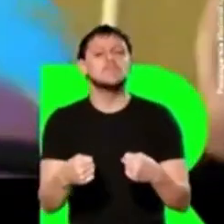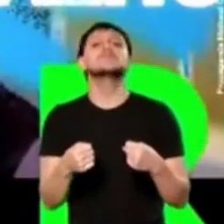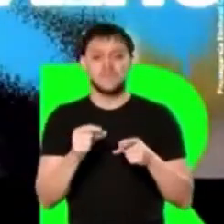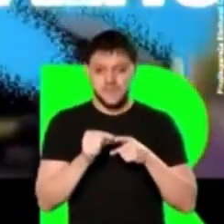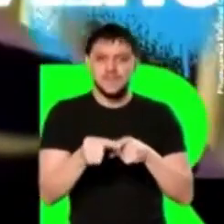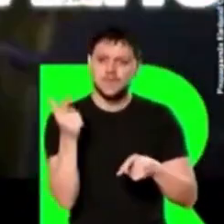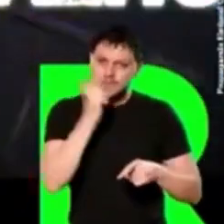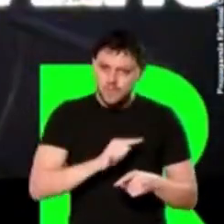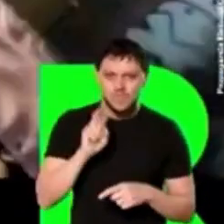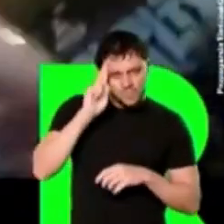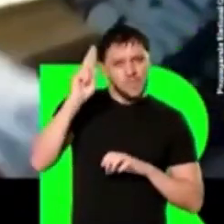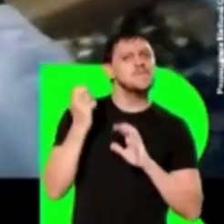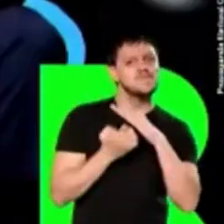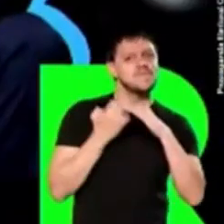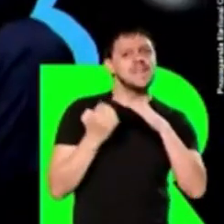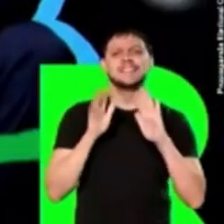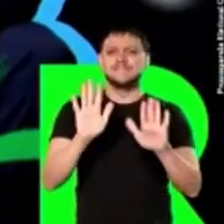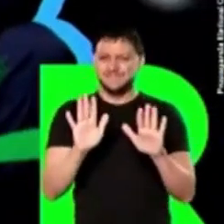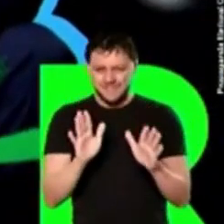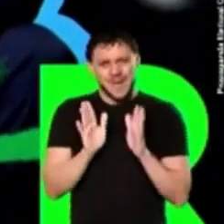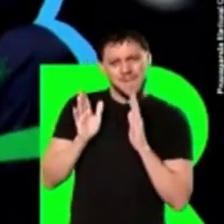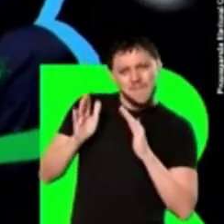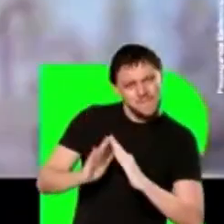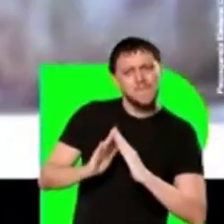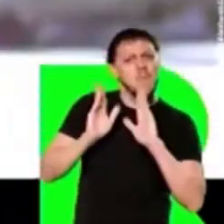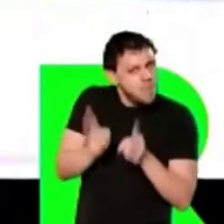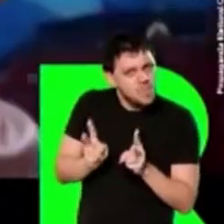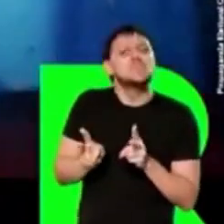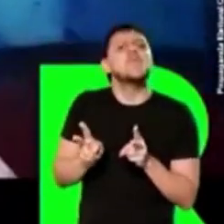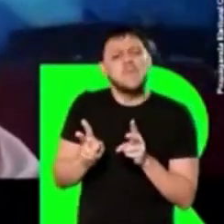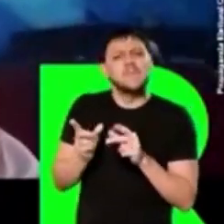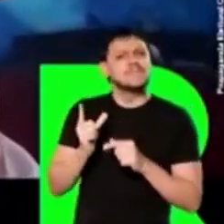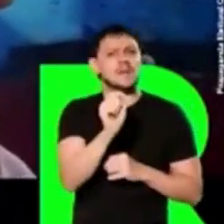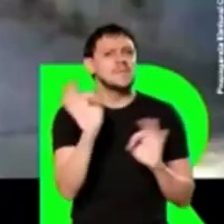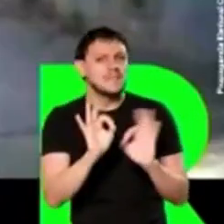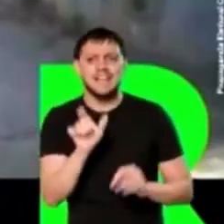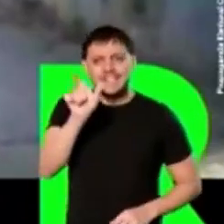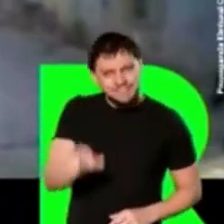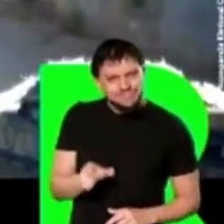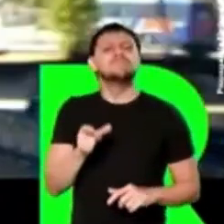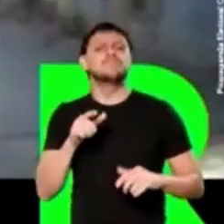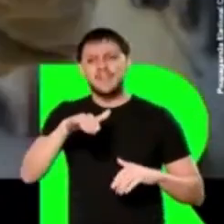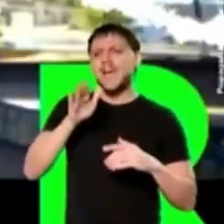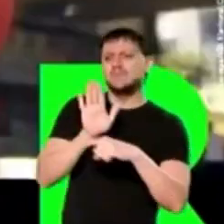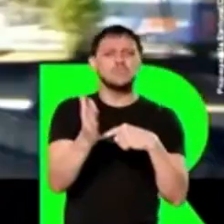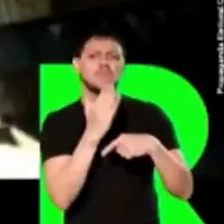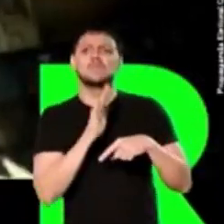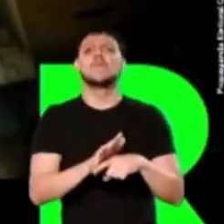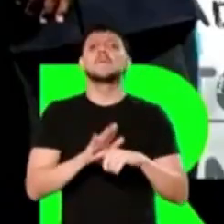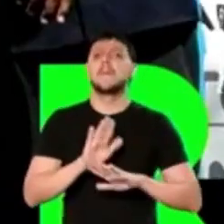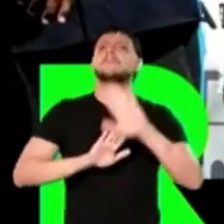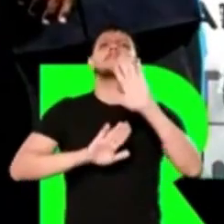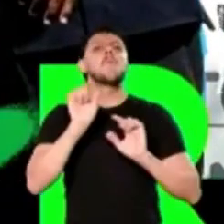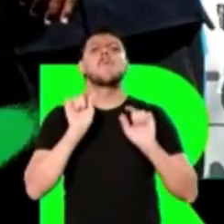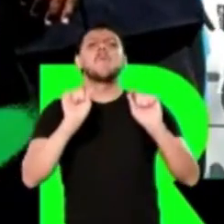sorte. Sempre foi trabalhar na periferia, ele virou empreendedor. Pensa que saiu de lá? Sempre voltou. Porque cria que é cria,